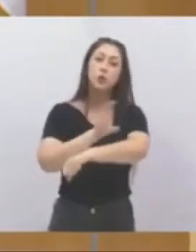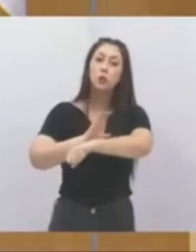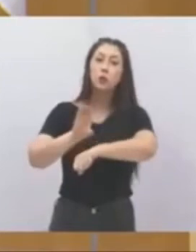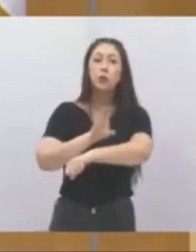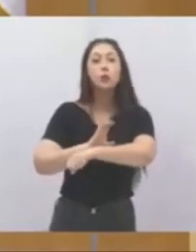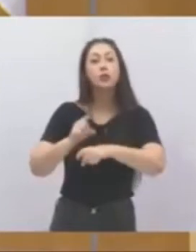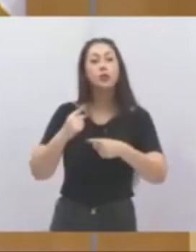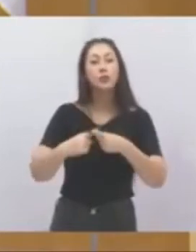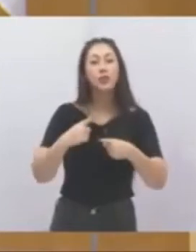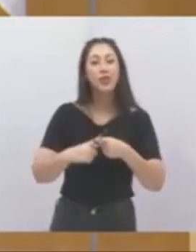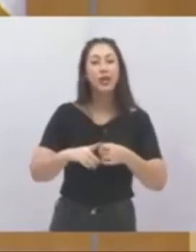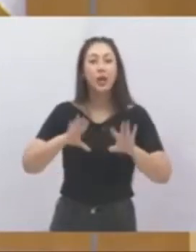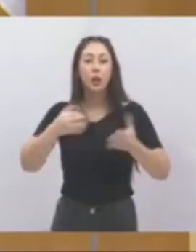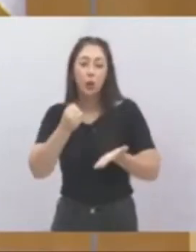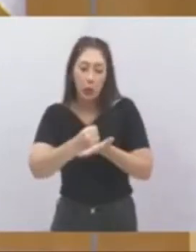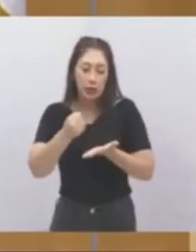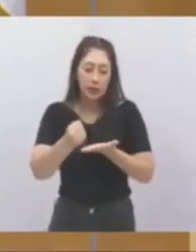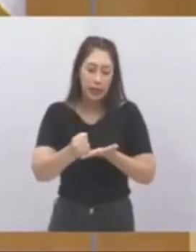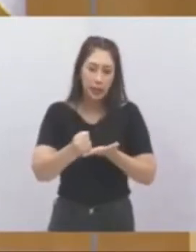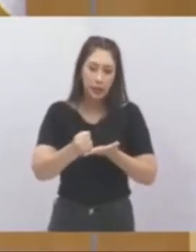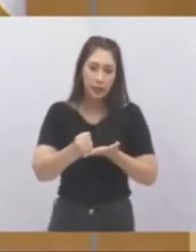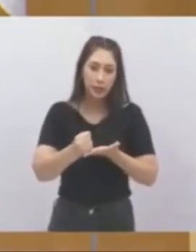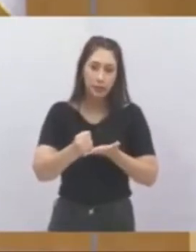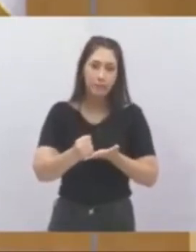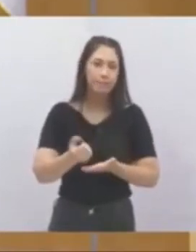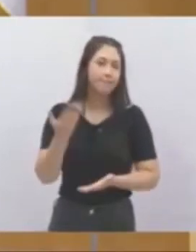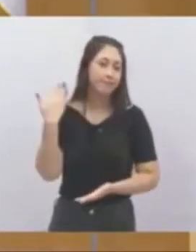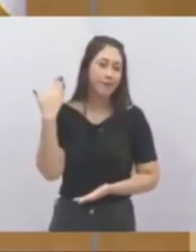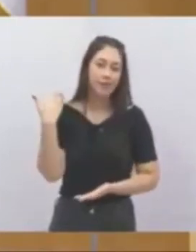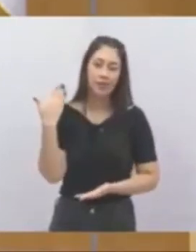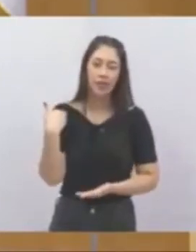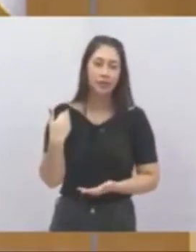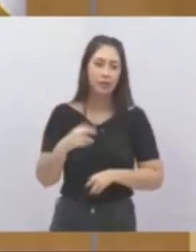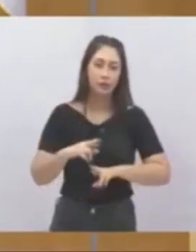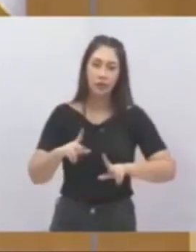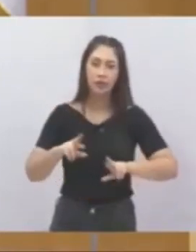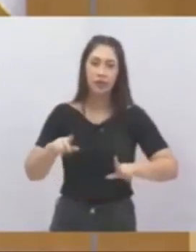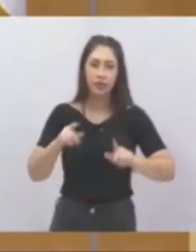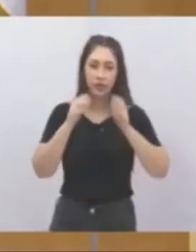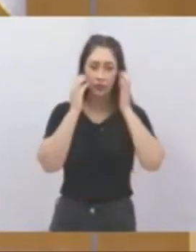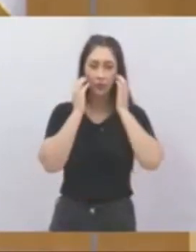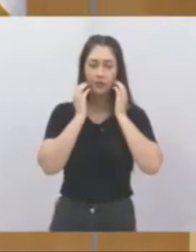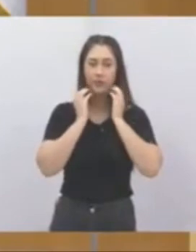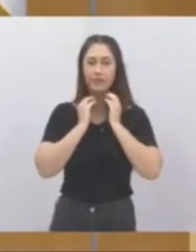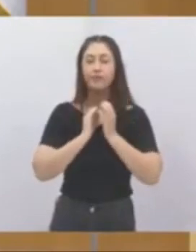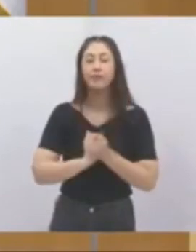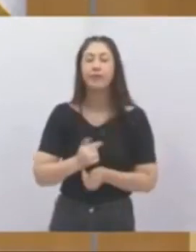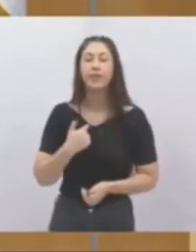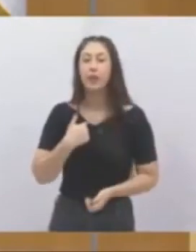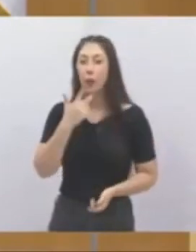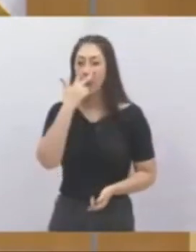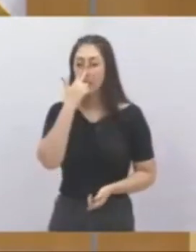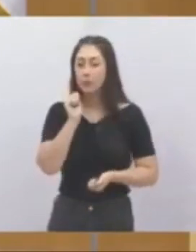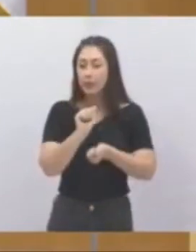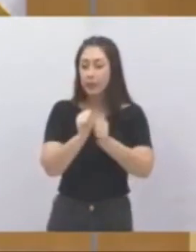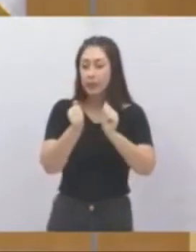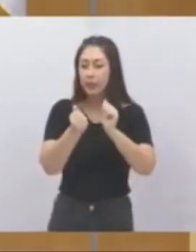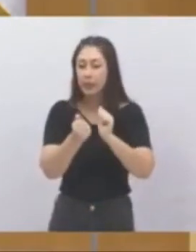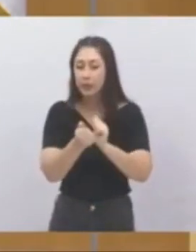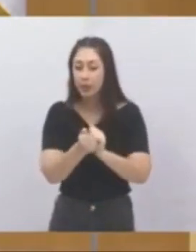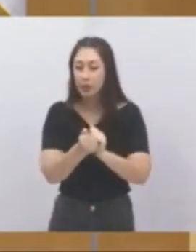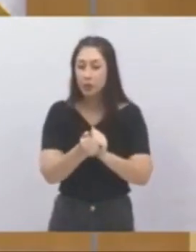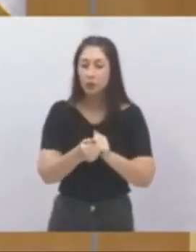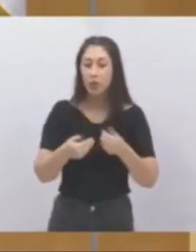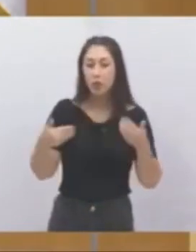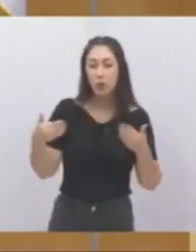eles foram registrados ali num período passado. Então, na verdade, acho que isso daí é uma readequação dentro da nossa